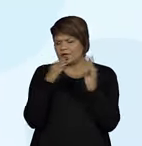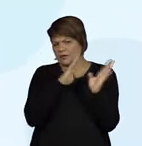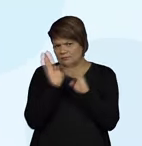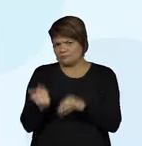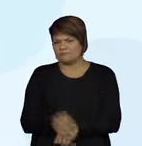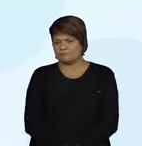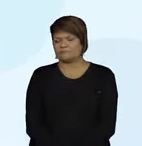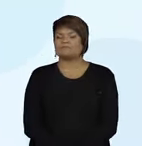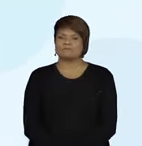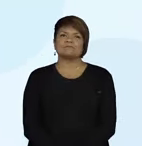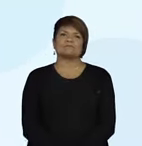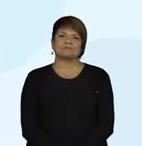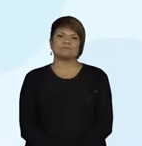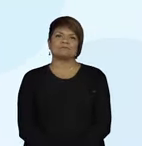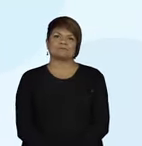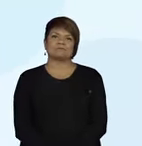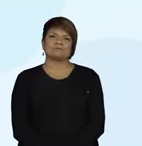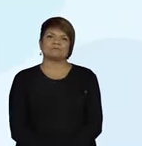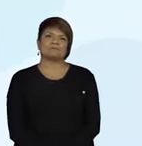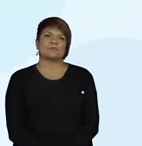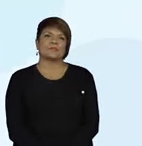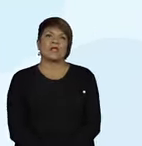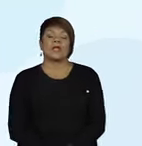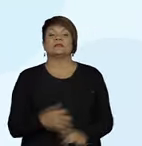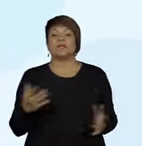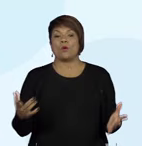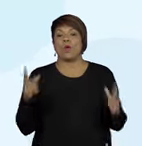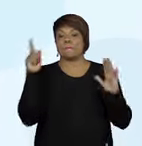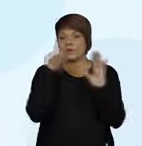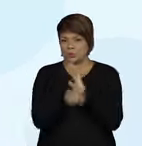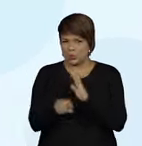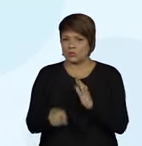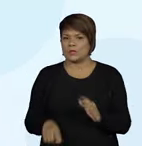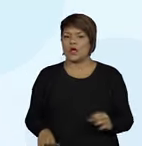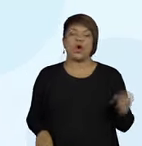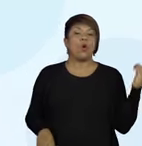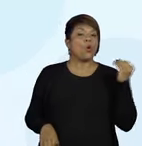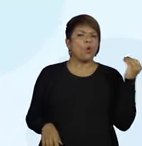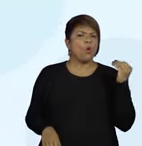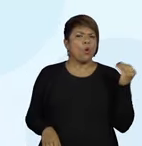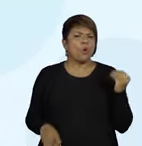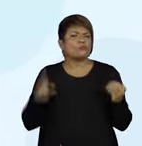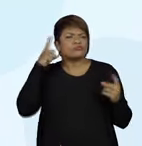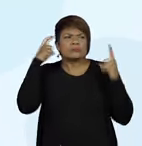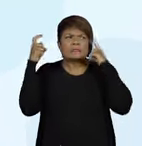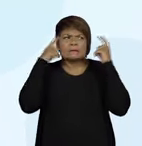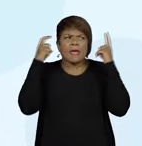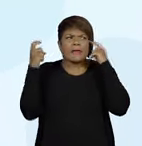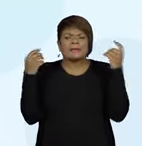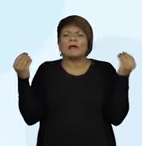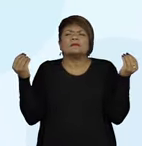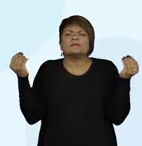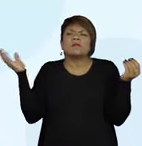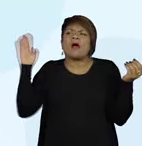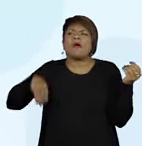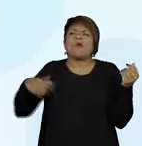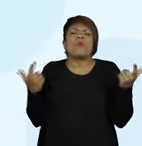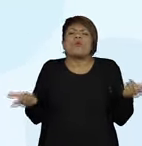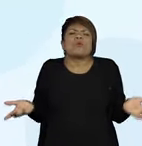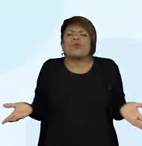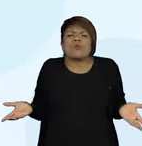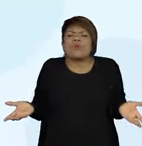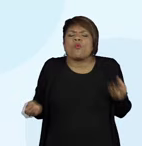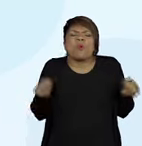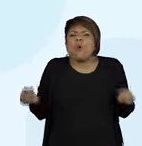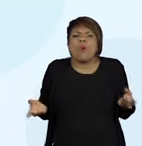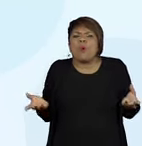Mundo. Então, a pergunta, como vocês têm ideias para os vídeos? Da onde eles tiram as